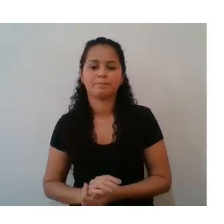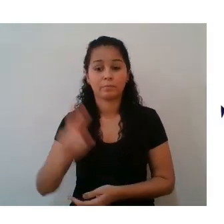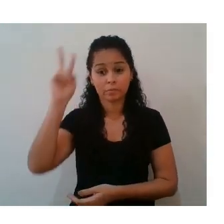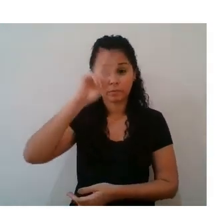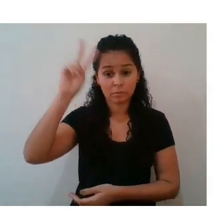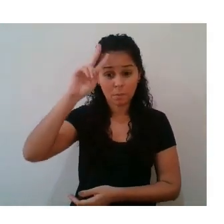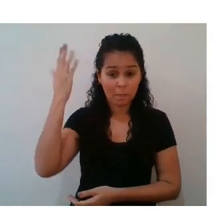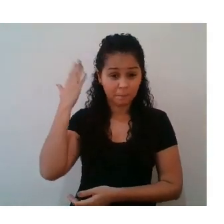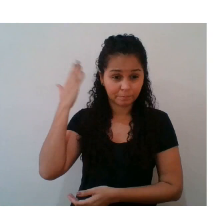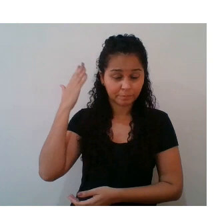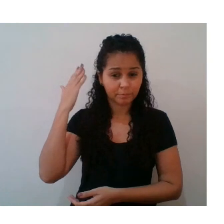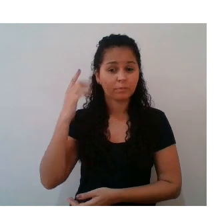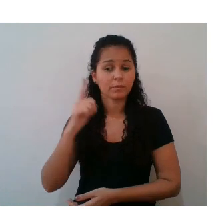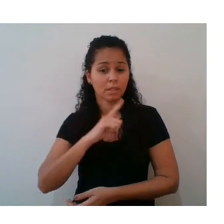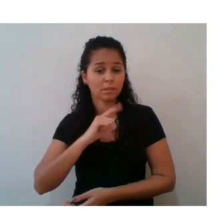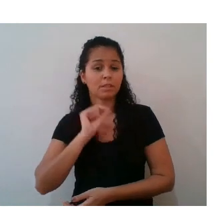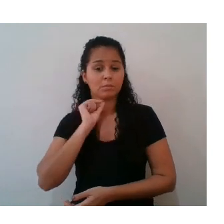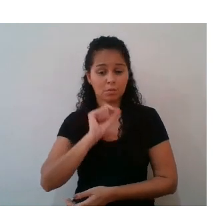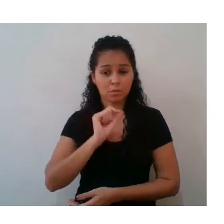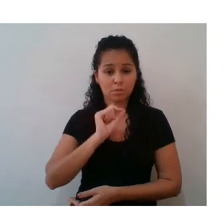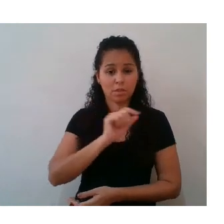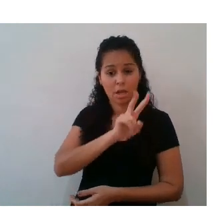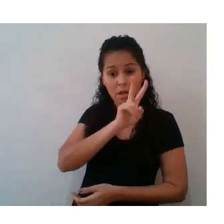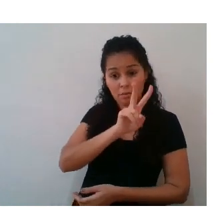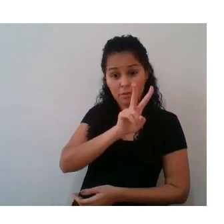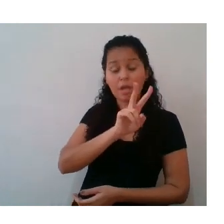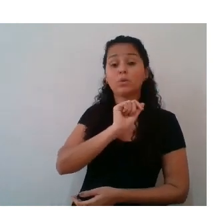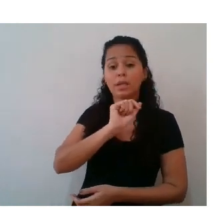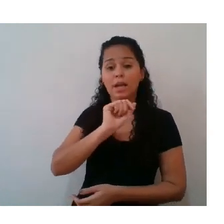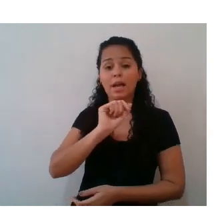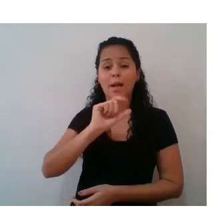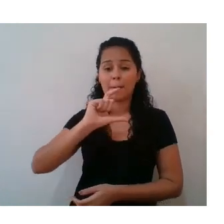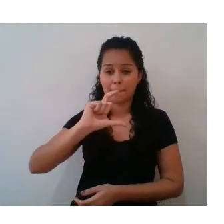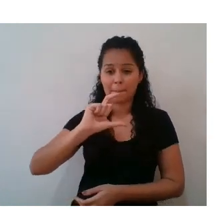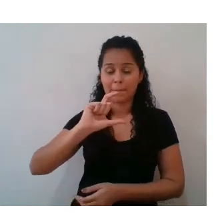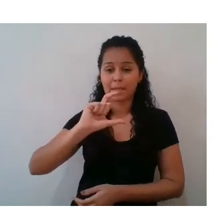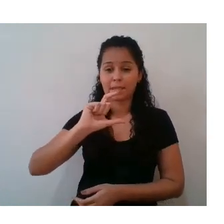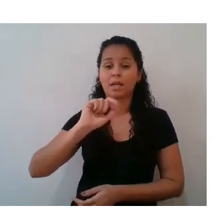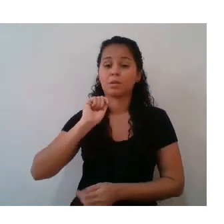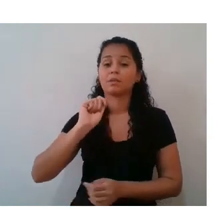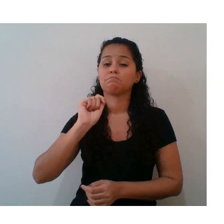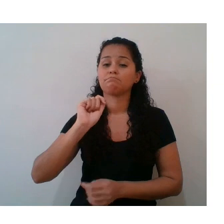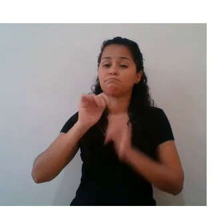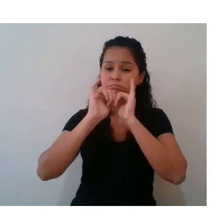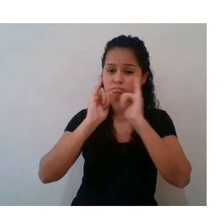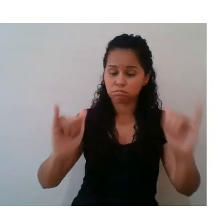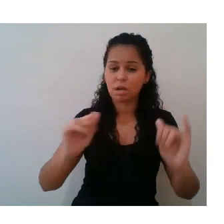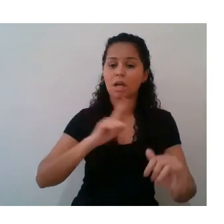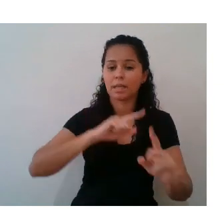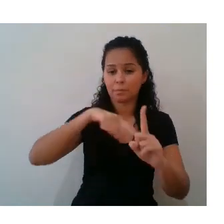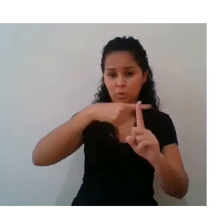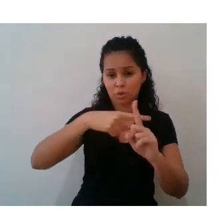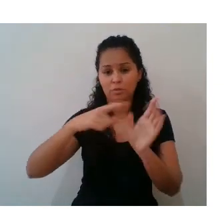Então, relembrando, o nosso gerador de diferença de potencial, ele seria a pilha, tem um polo positivo e um polo negativo,